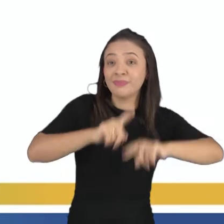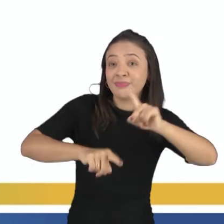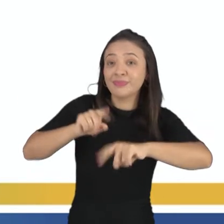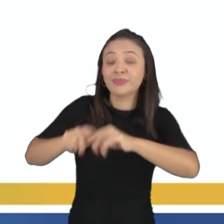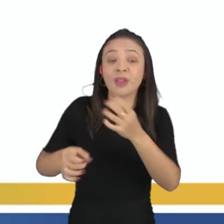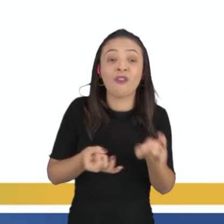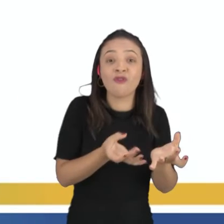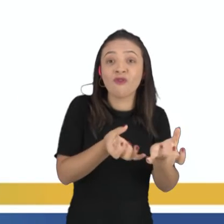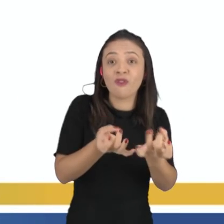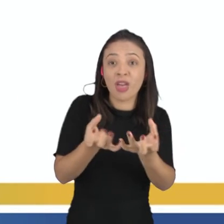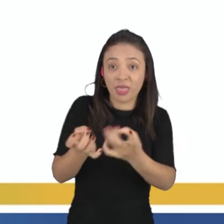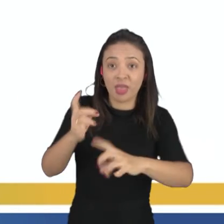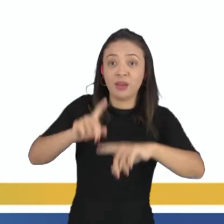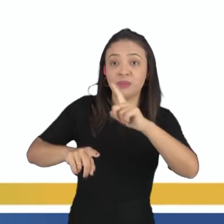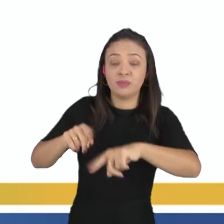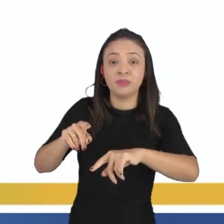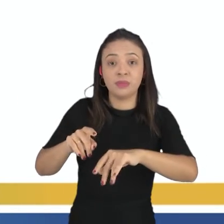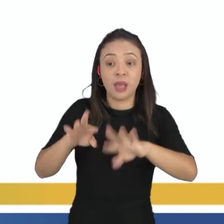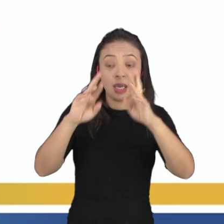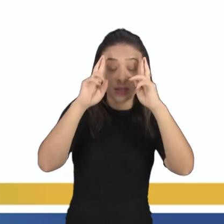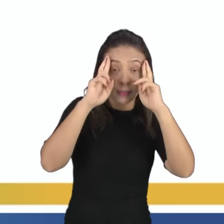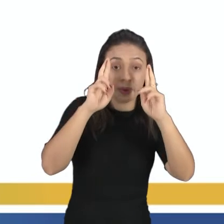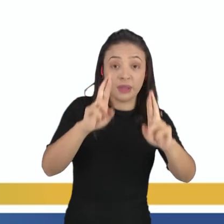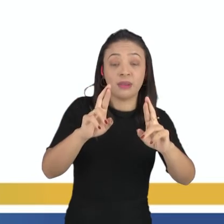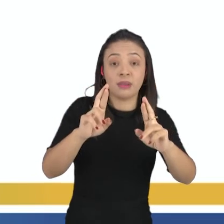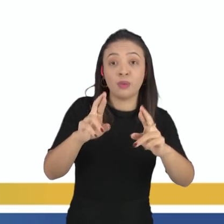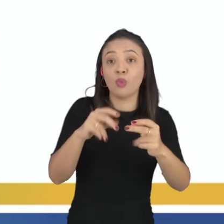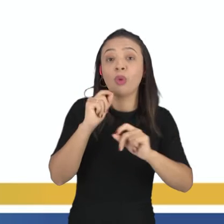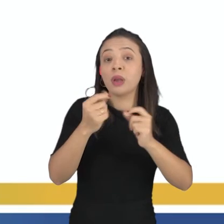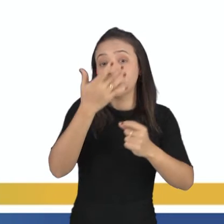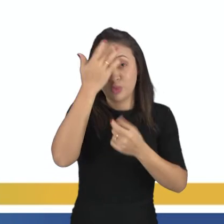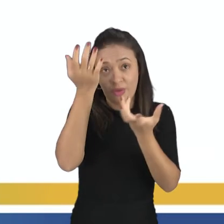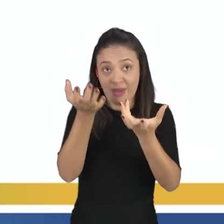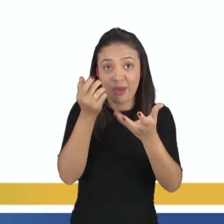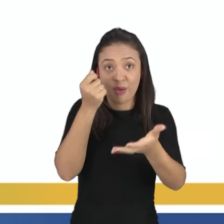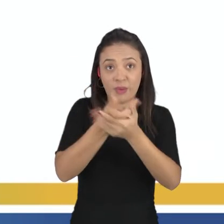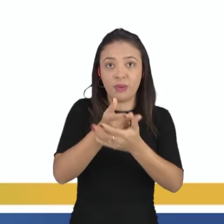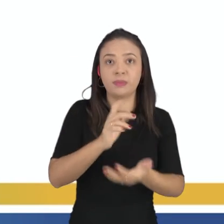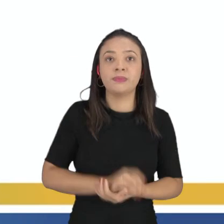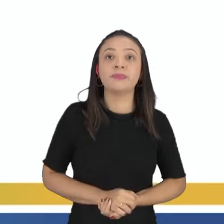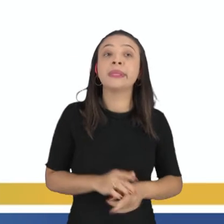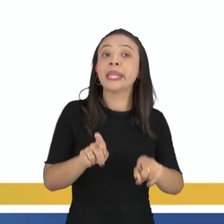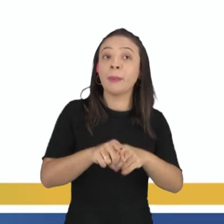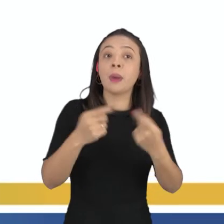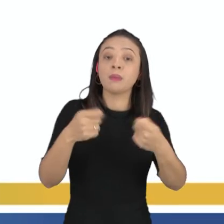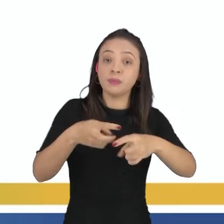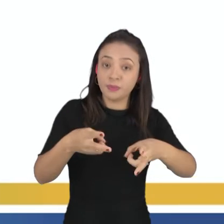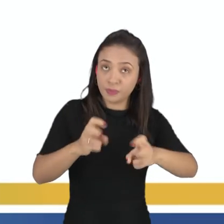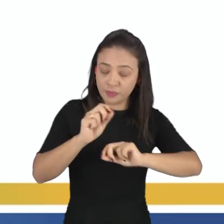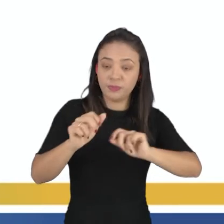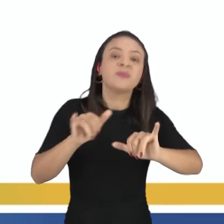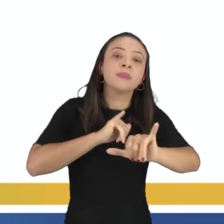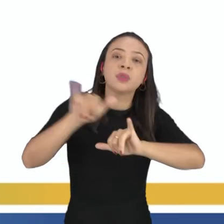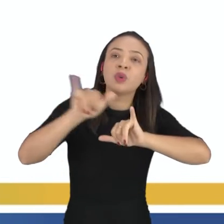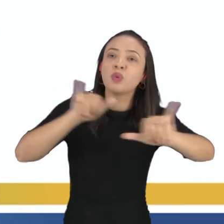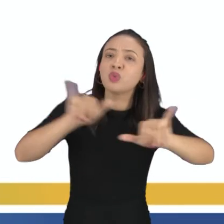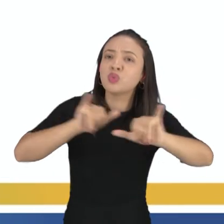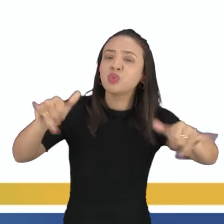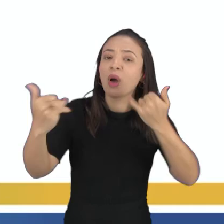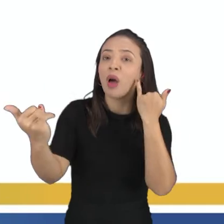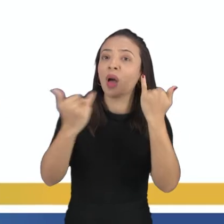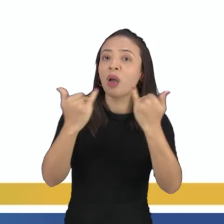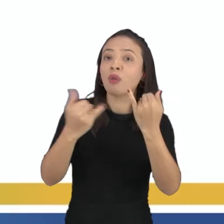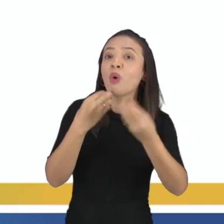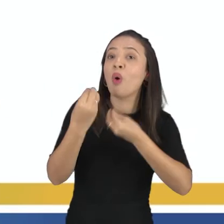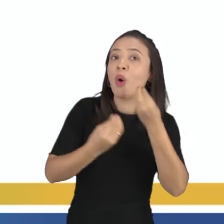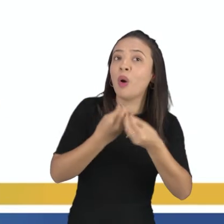acordo com os interesses dos usuários. Tal personalização se observa também na divulgação de informações, que